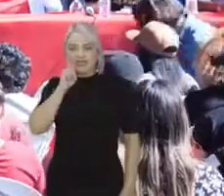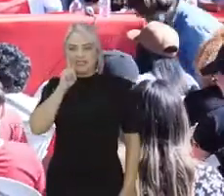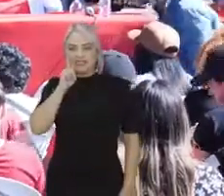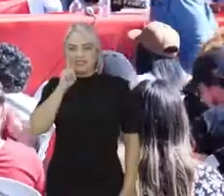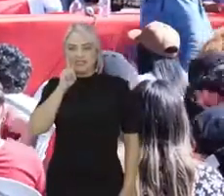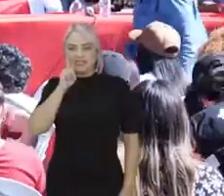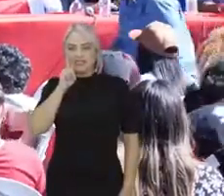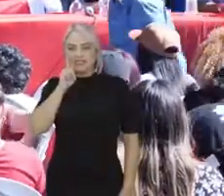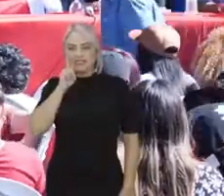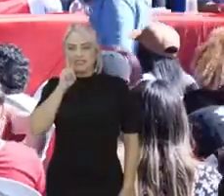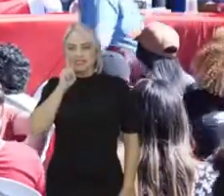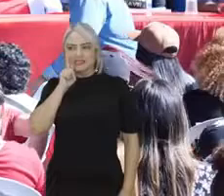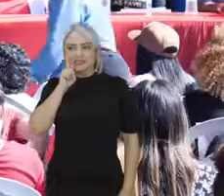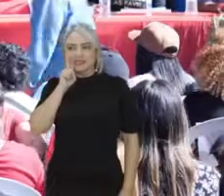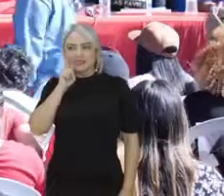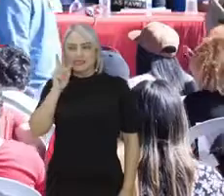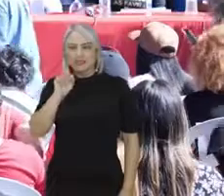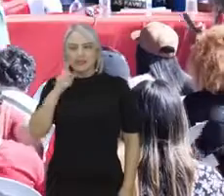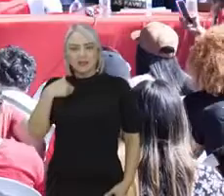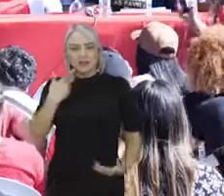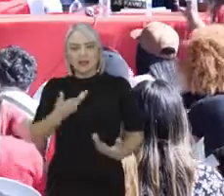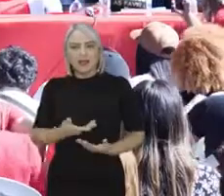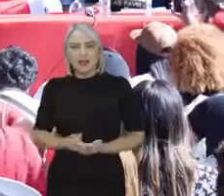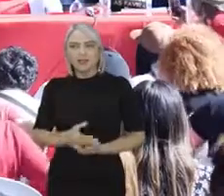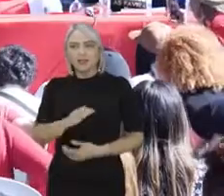Acredito, quanta responsabilidade, né, gente?